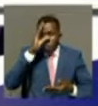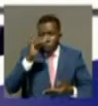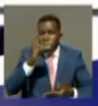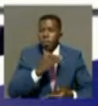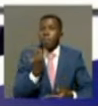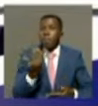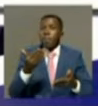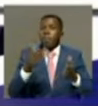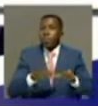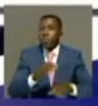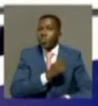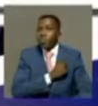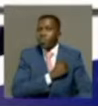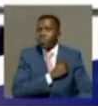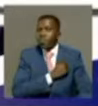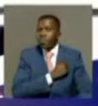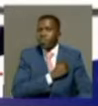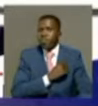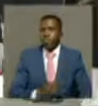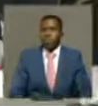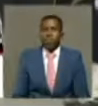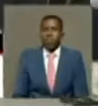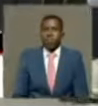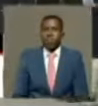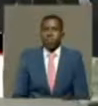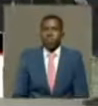cidade do UIS por doença.